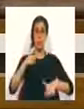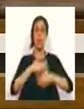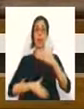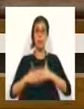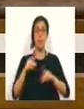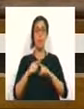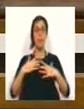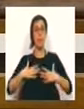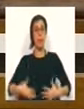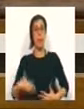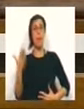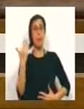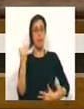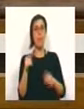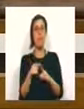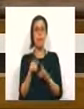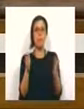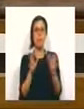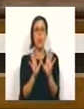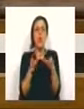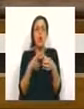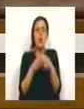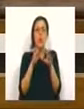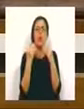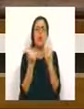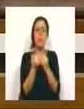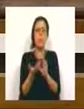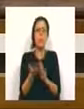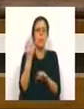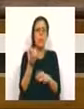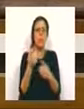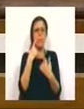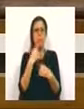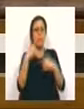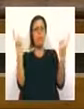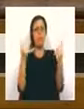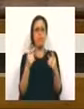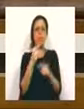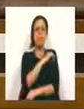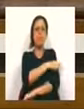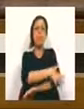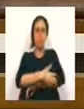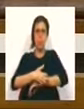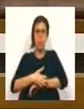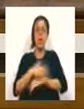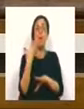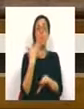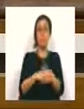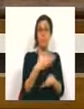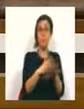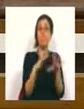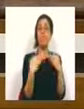deficiência e incapacidade situam-se nos grupos sociais mais expostos ao risco de pobreza e à exclusão